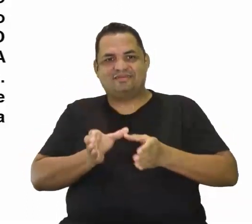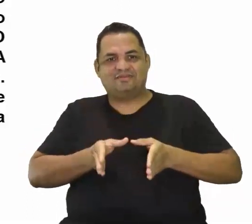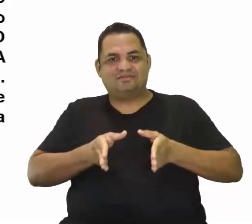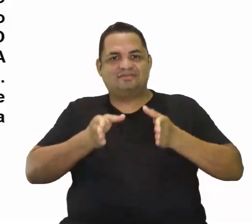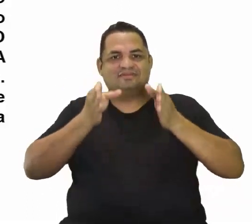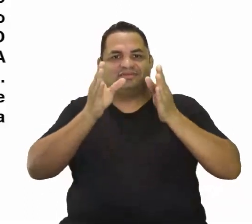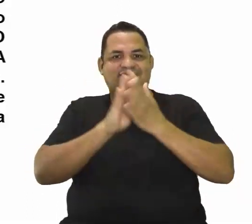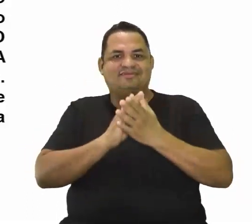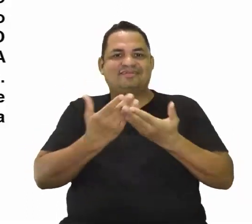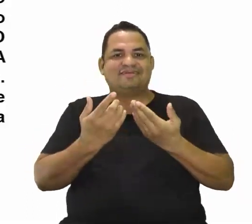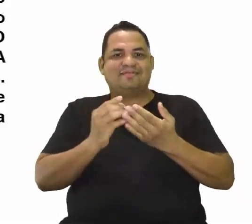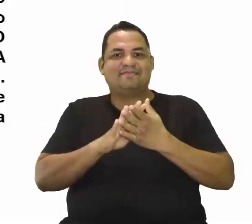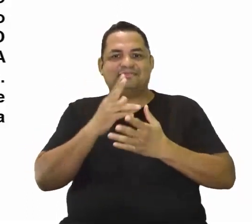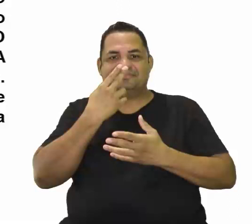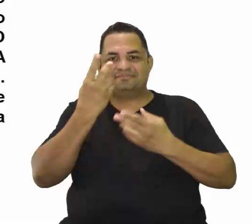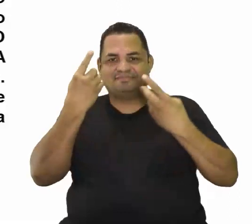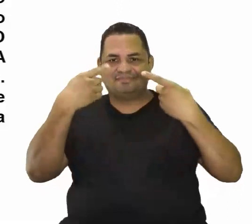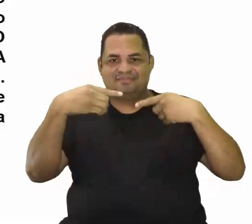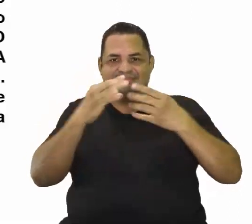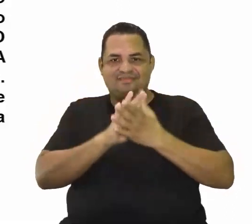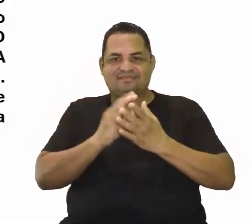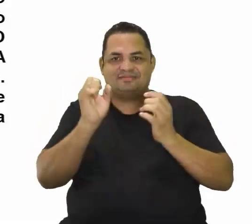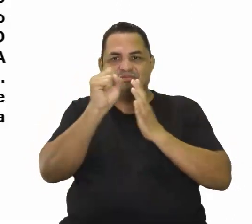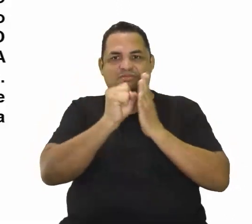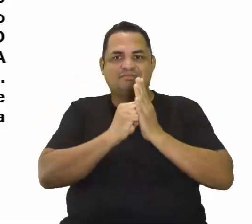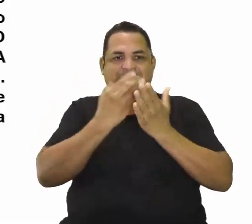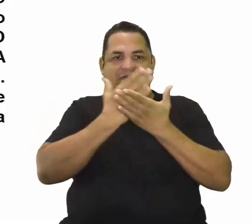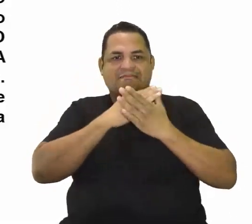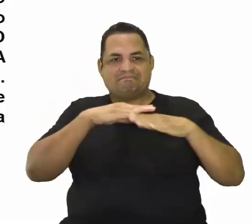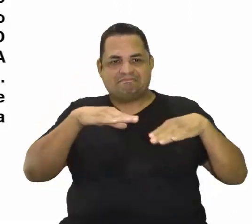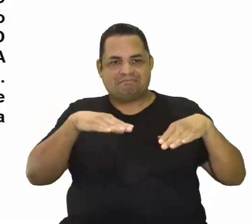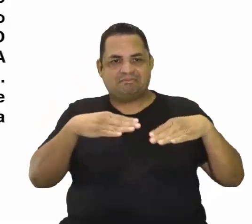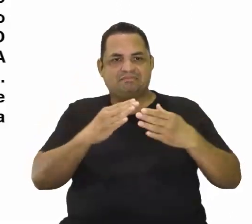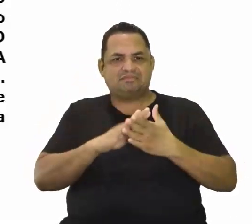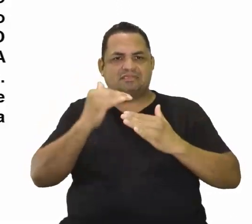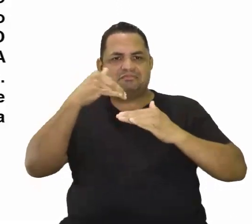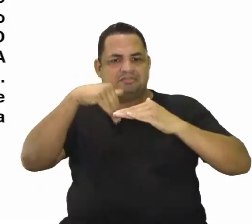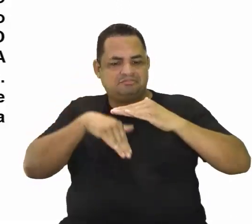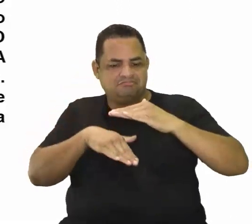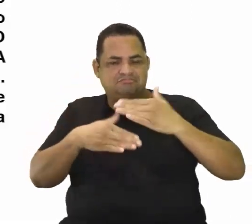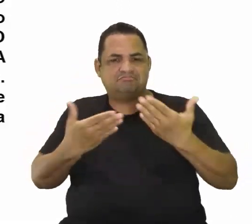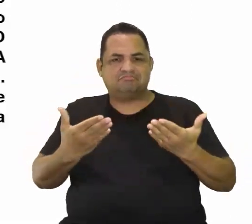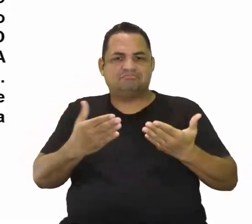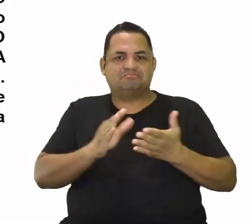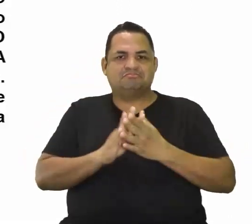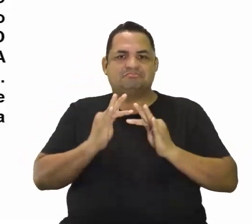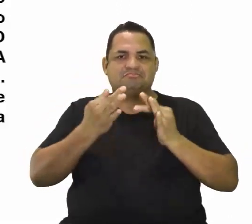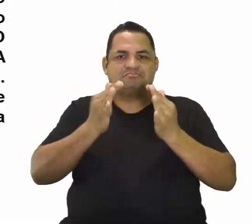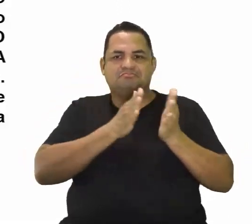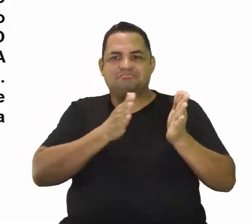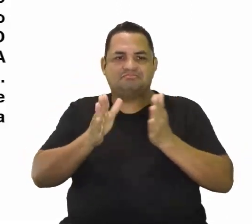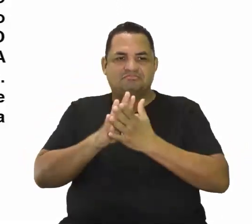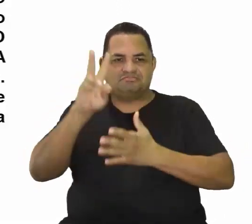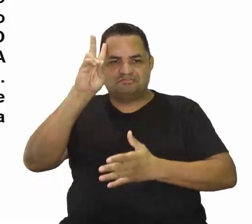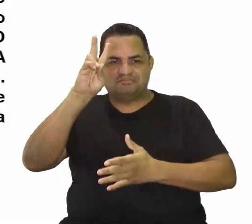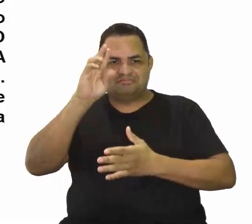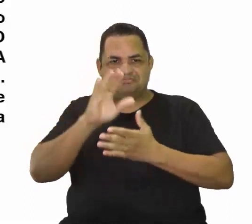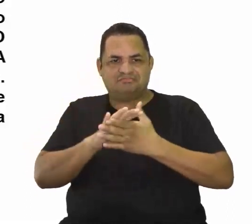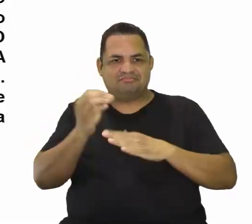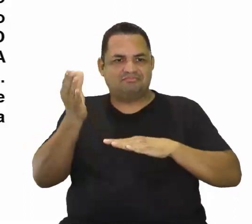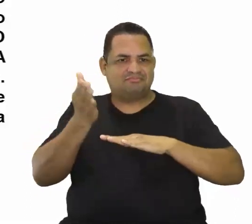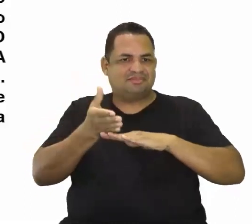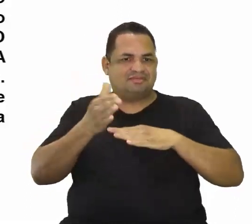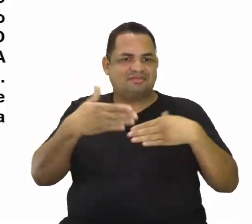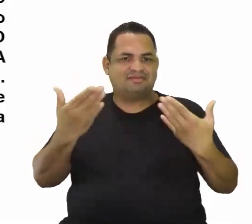parecia desafiar os séculos desabaram. O que havia debaixo dessas ruínas? O fim de um período da história